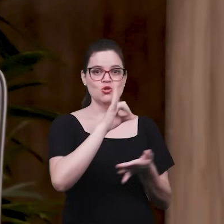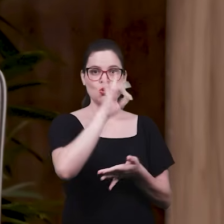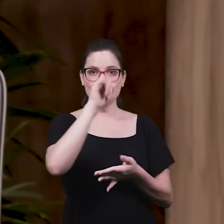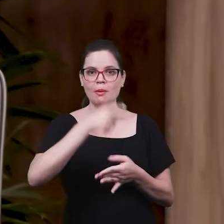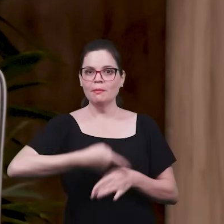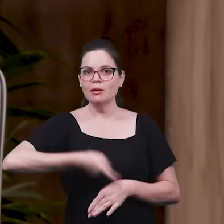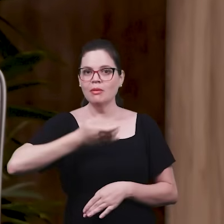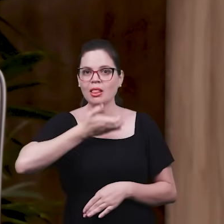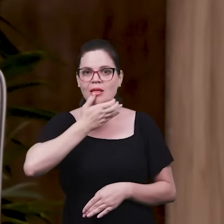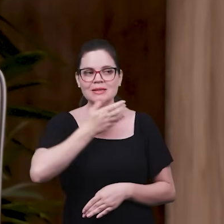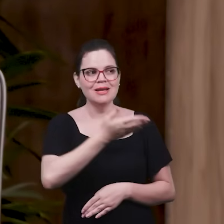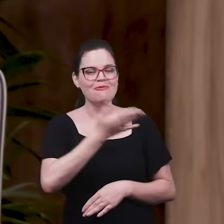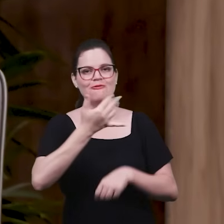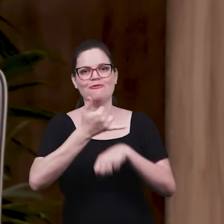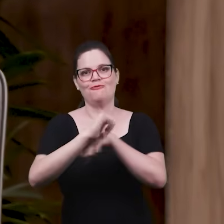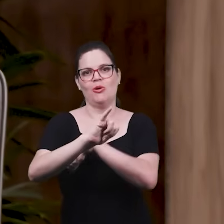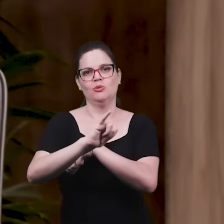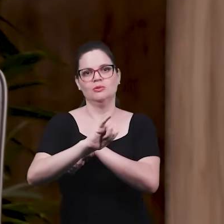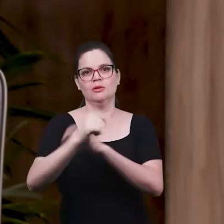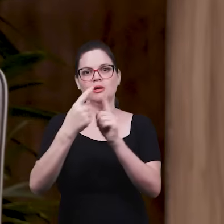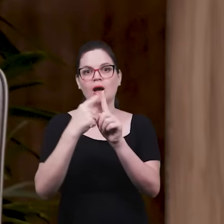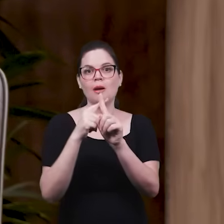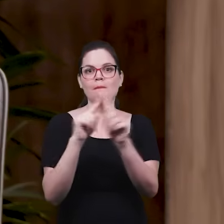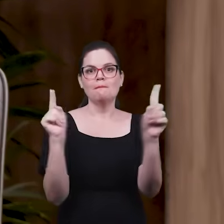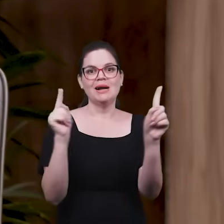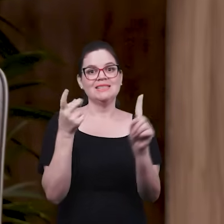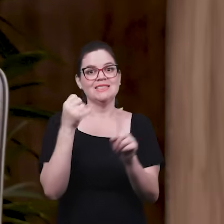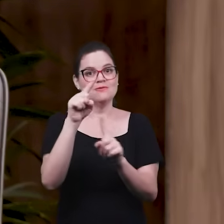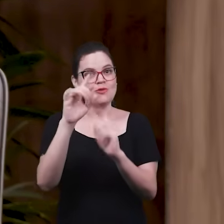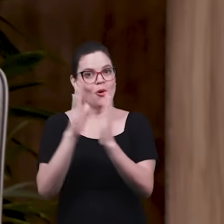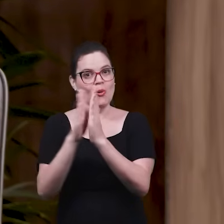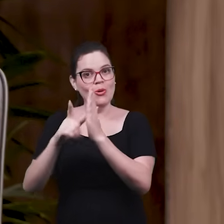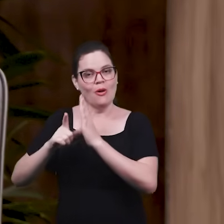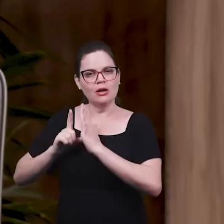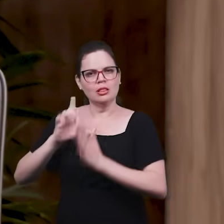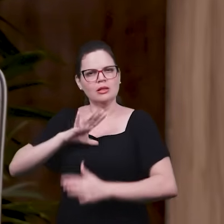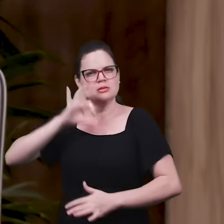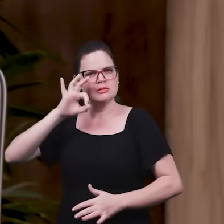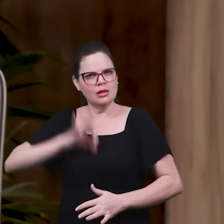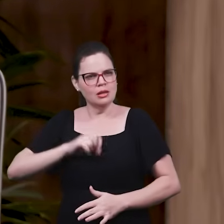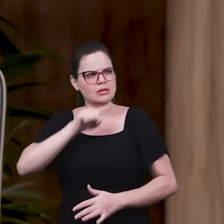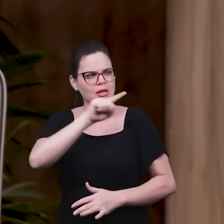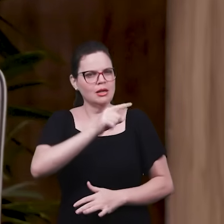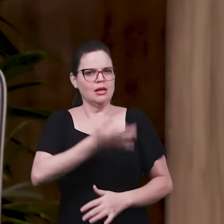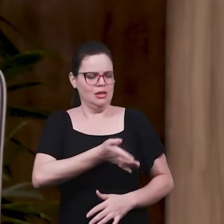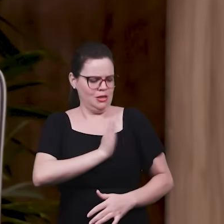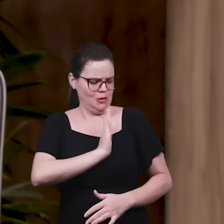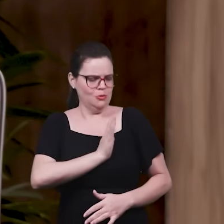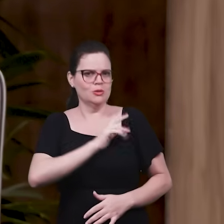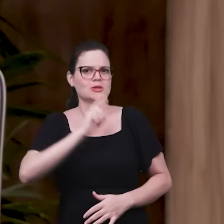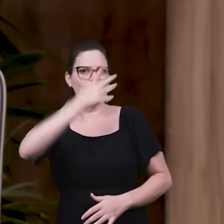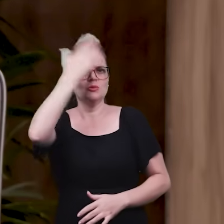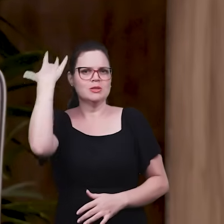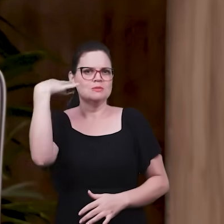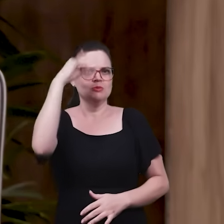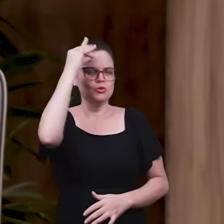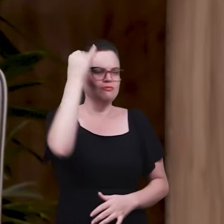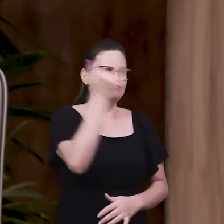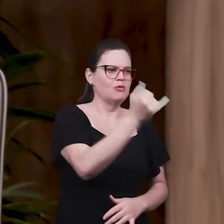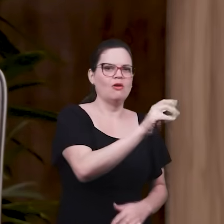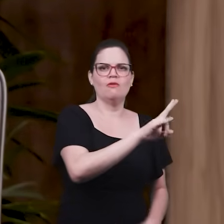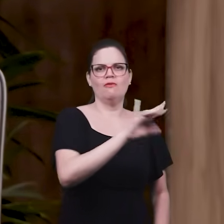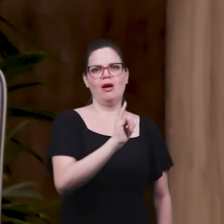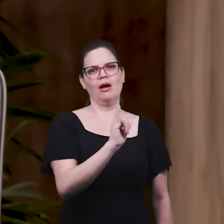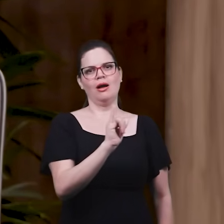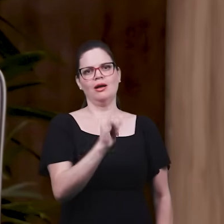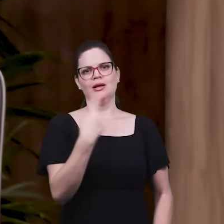vezes ele vai ser retirado ou aquela semente vai ficar. Então, o nosso convite ele tem que ter oração. Porque tudo na